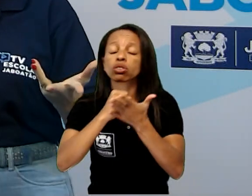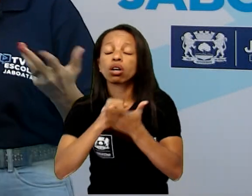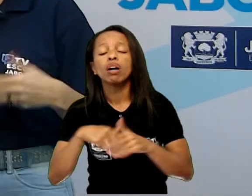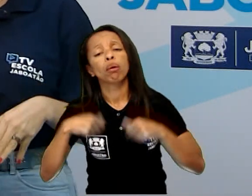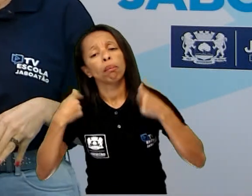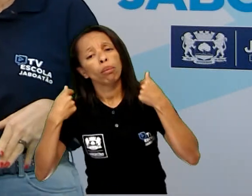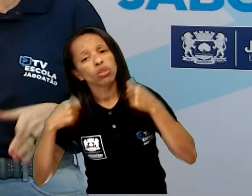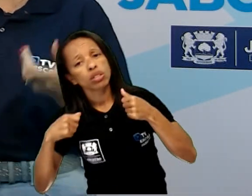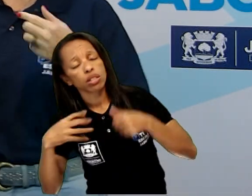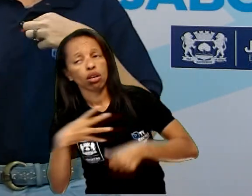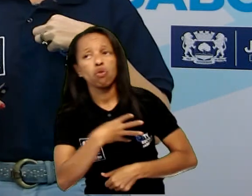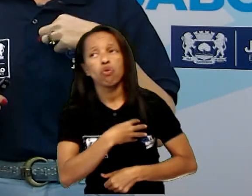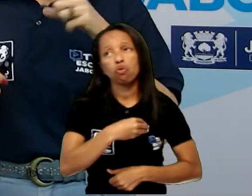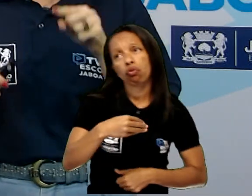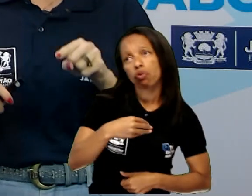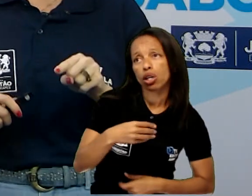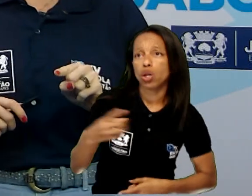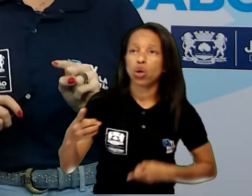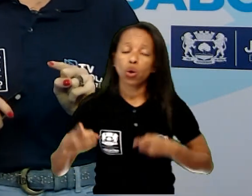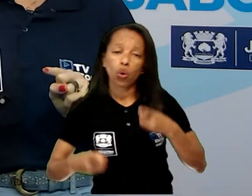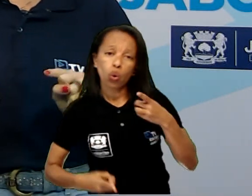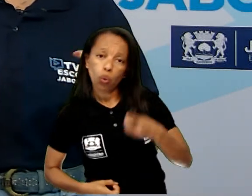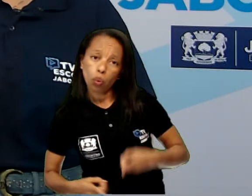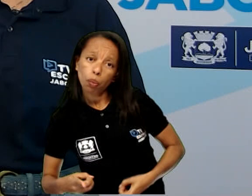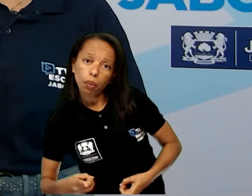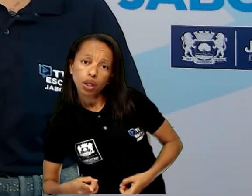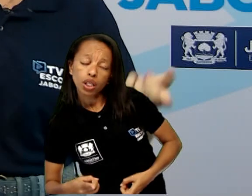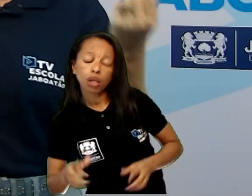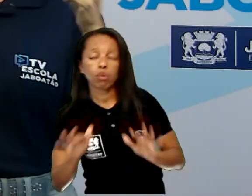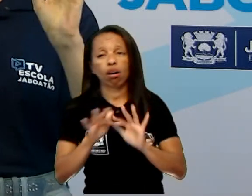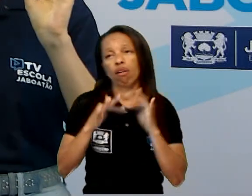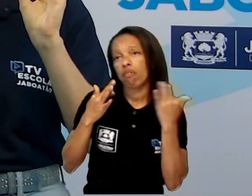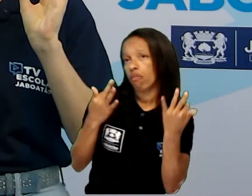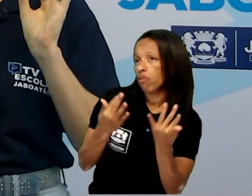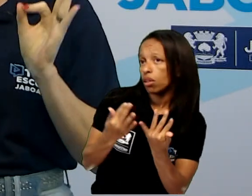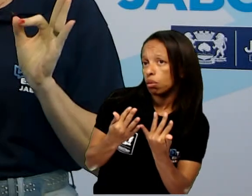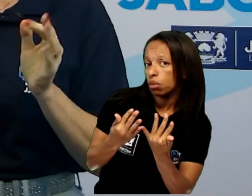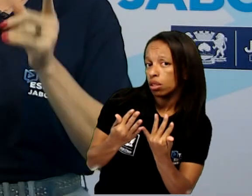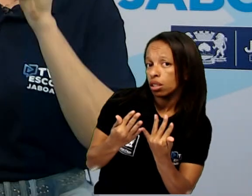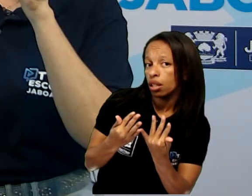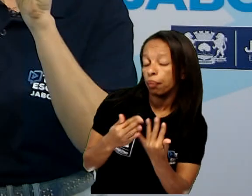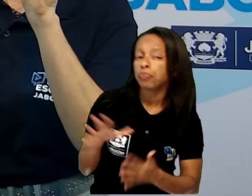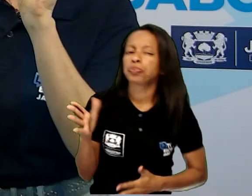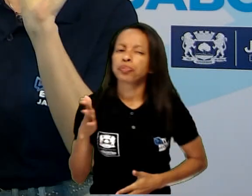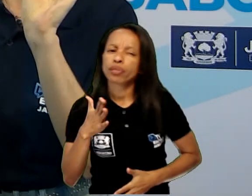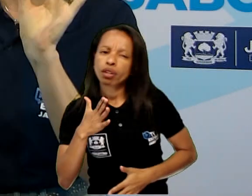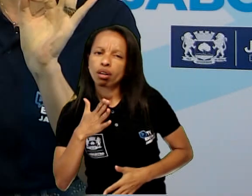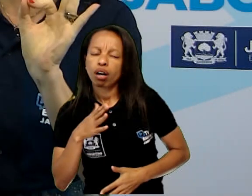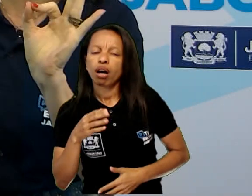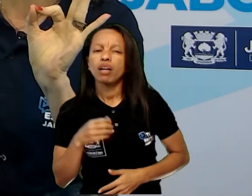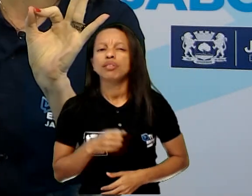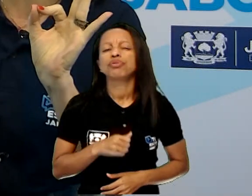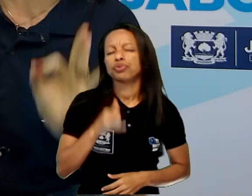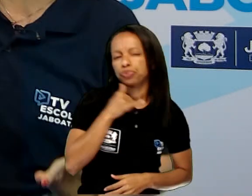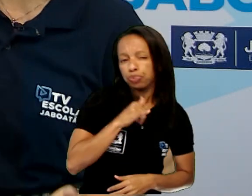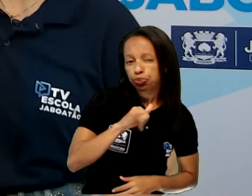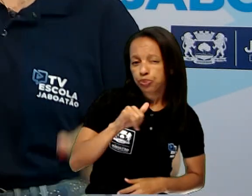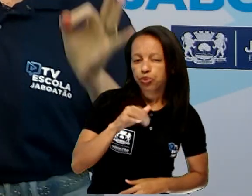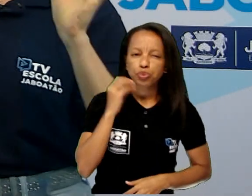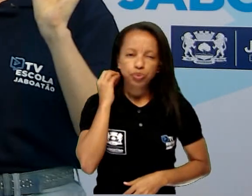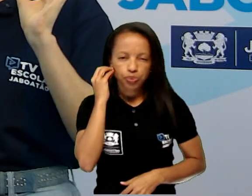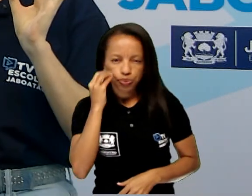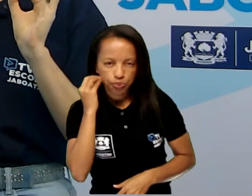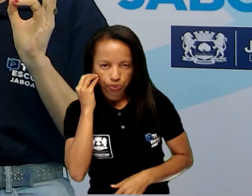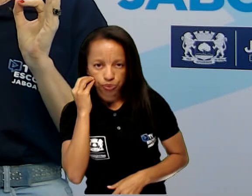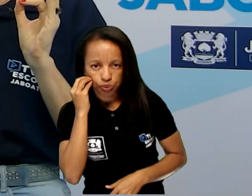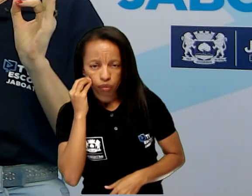um primo, um parente. Quando a minha filha era pequenininha, uma vez eu estava num churrasco, vou contar uma experiência bem rápida aqui para vocês. E